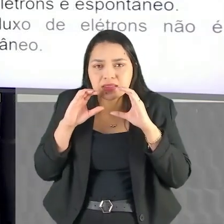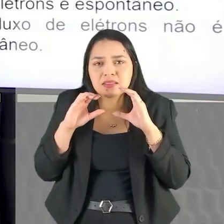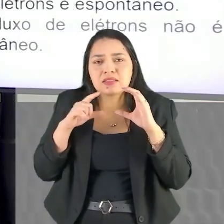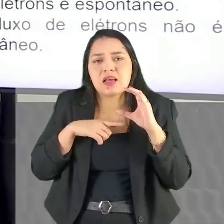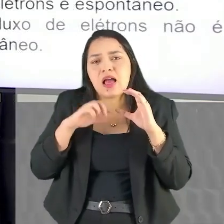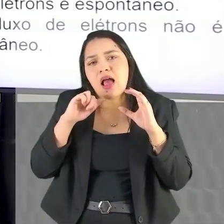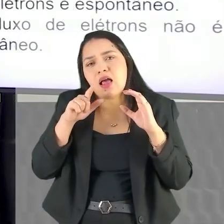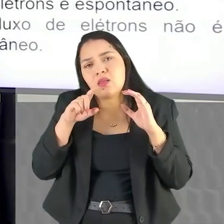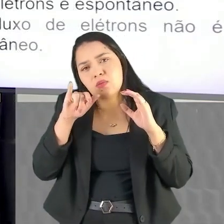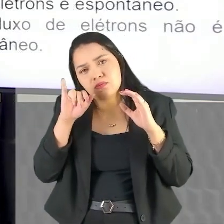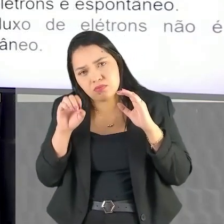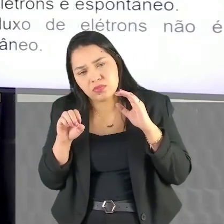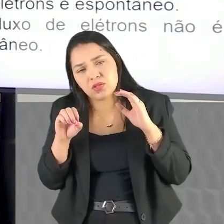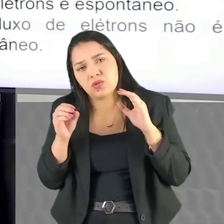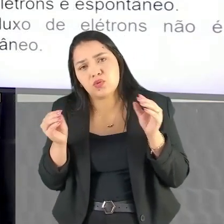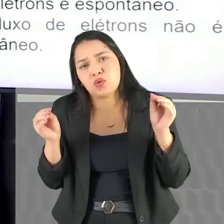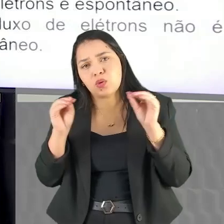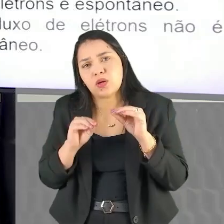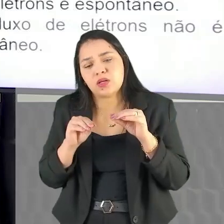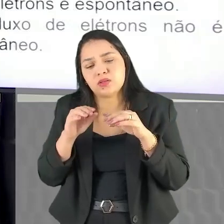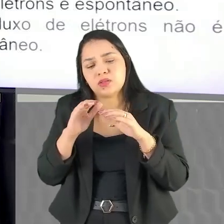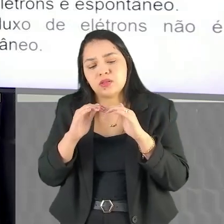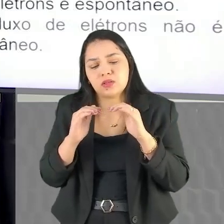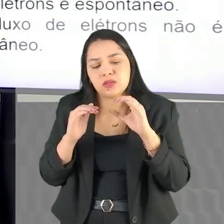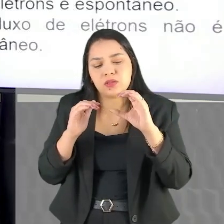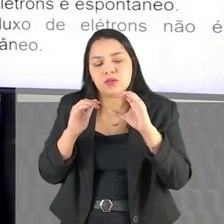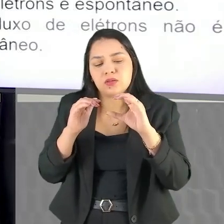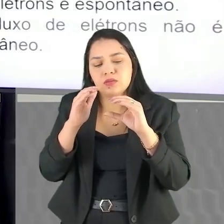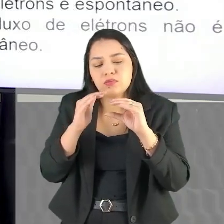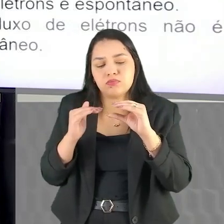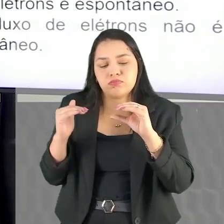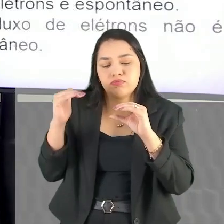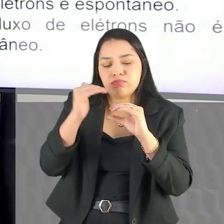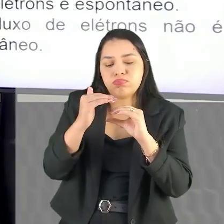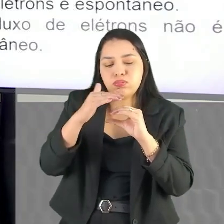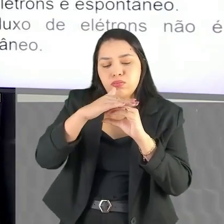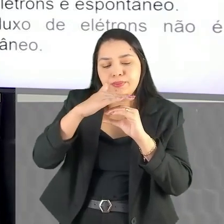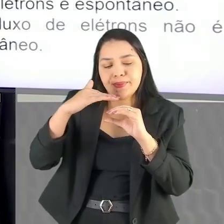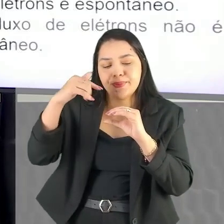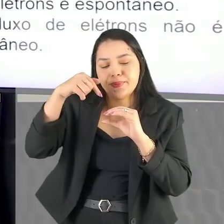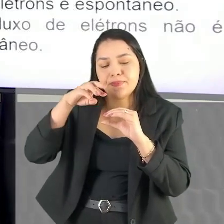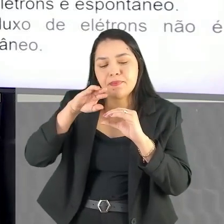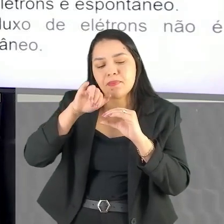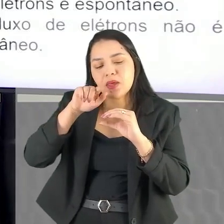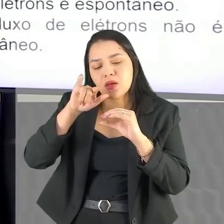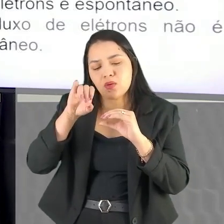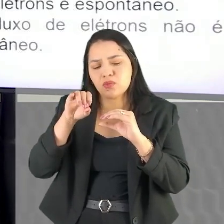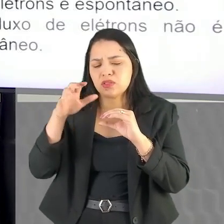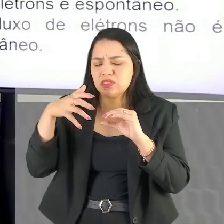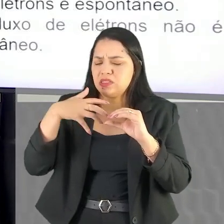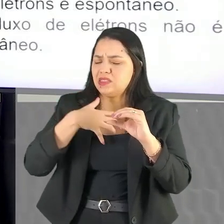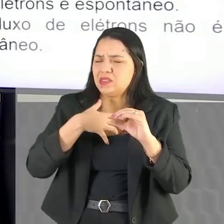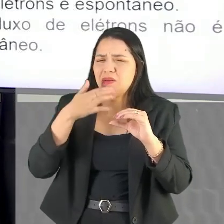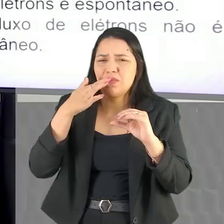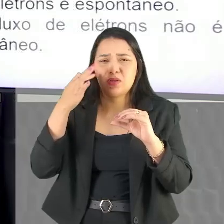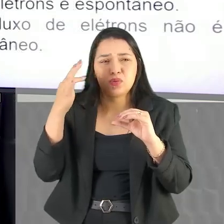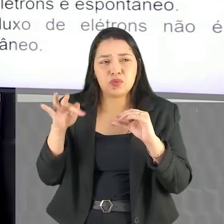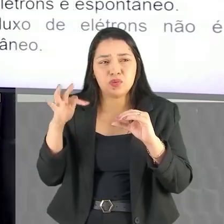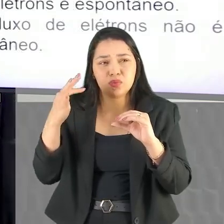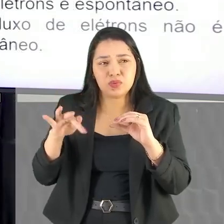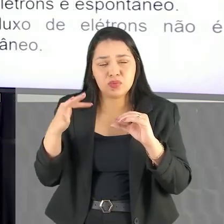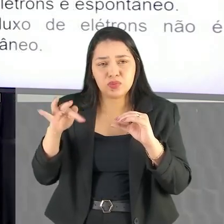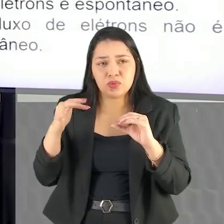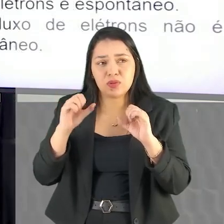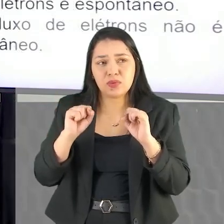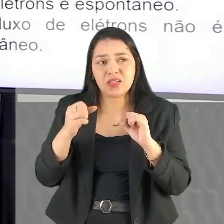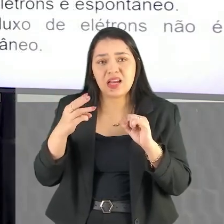papel de alumínio, colocado em cima de uma restauração de amálgama, no caso de mercúrio, sentiremos uma dor causada por uma